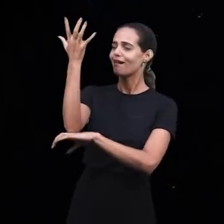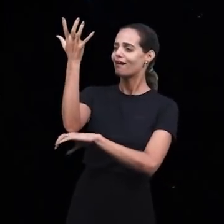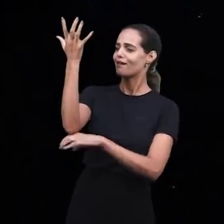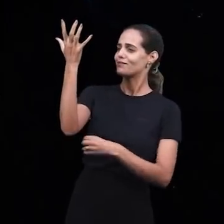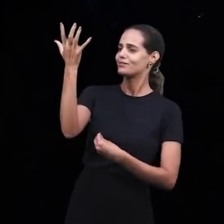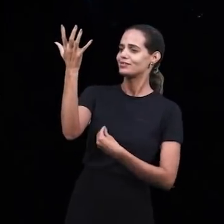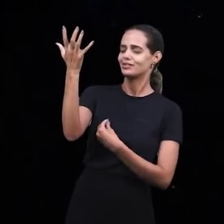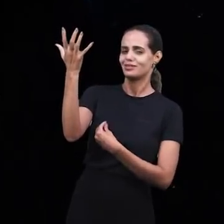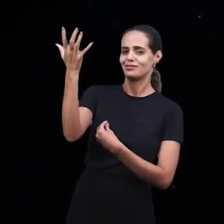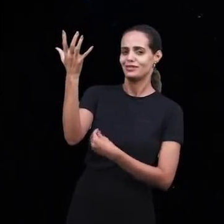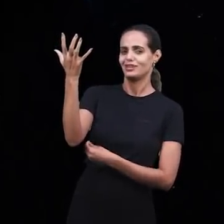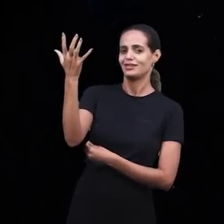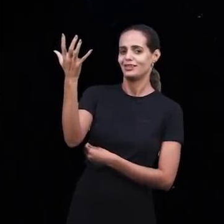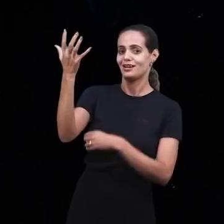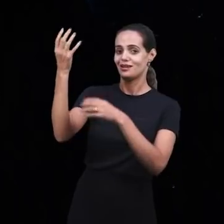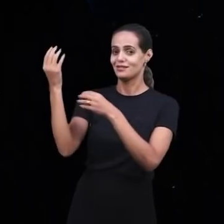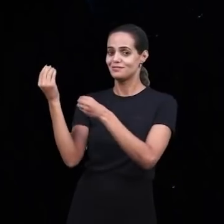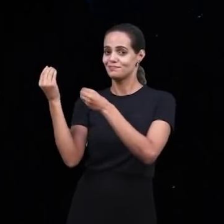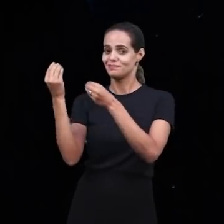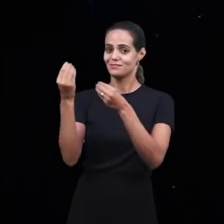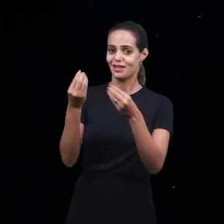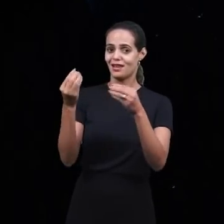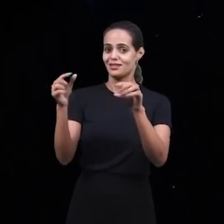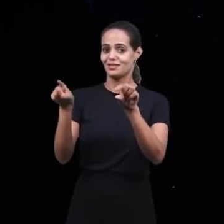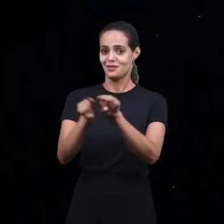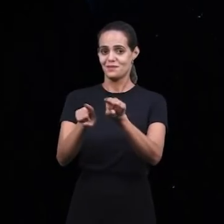da vida te